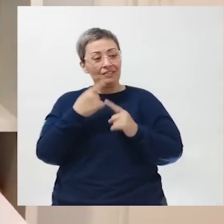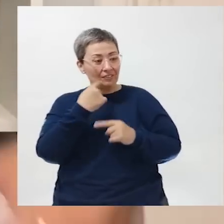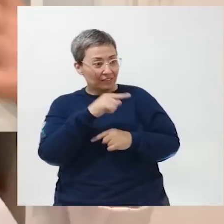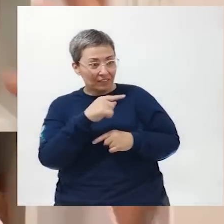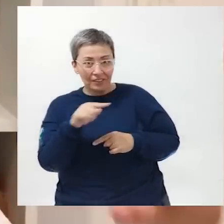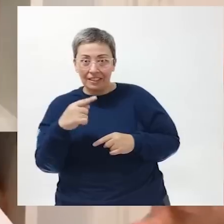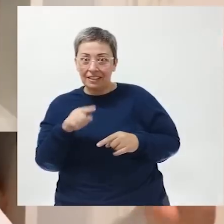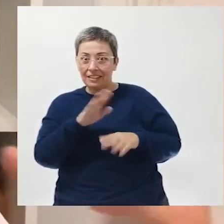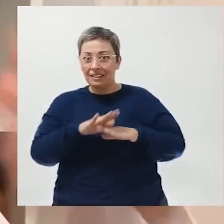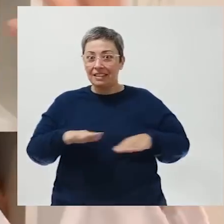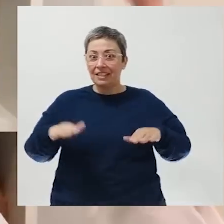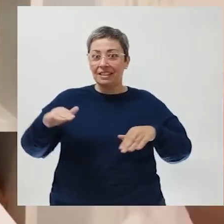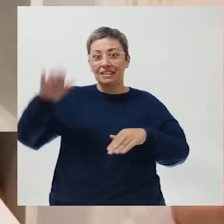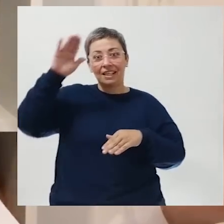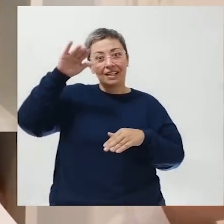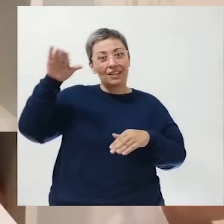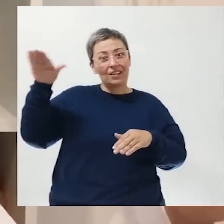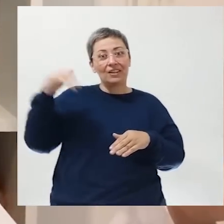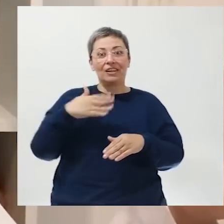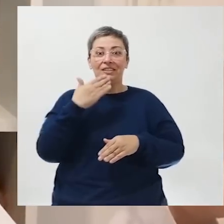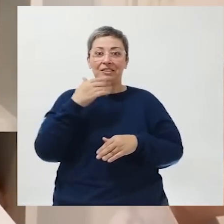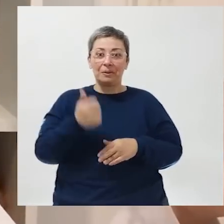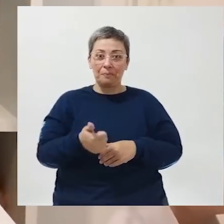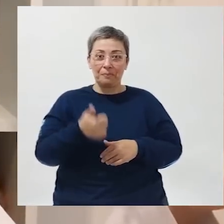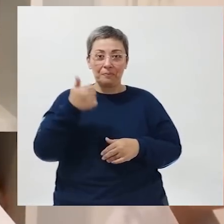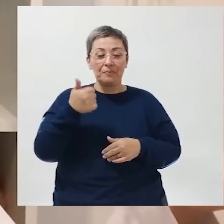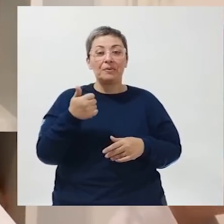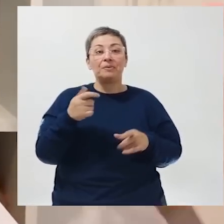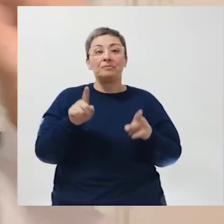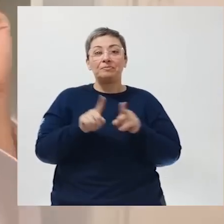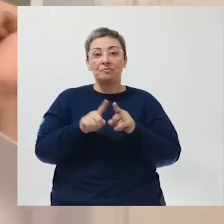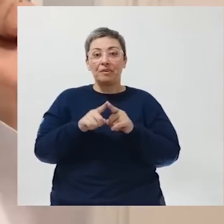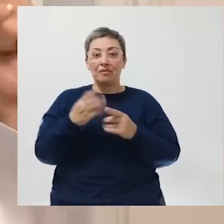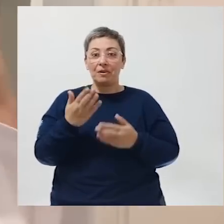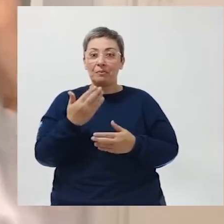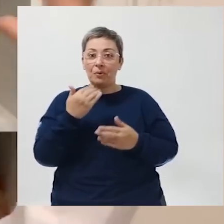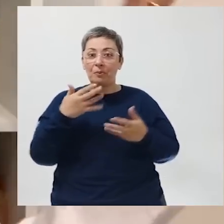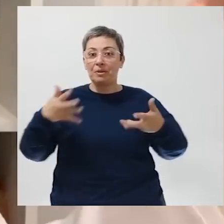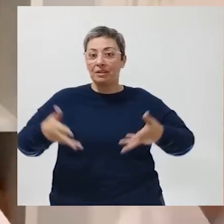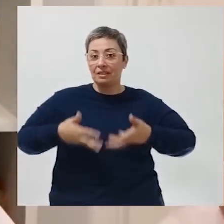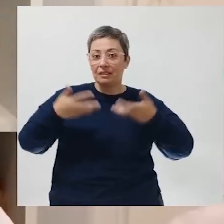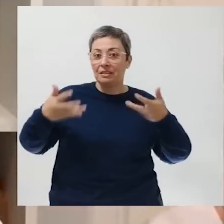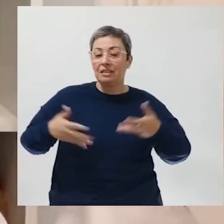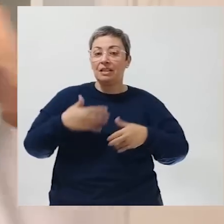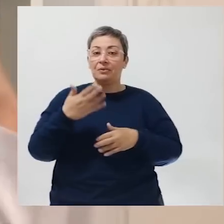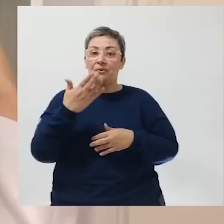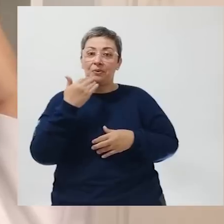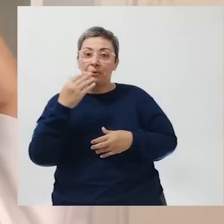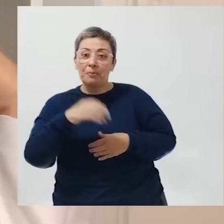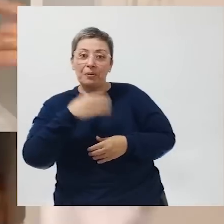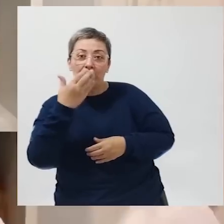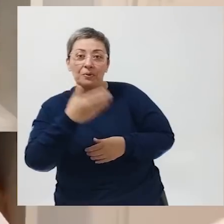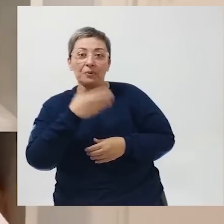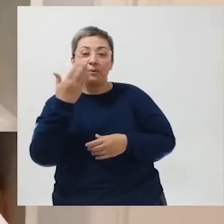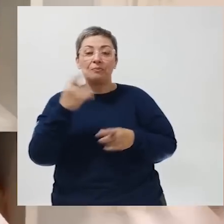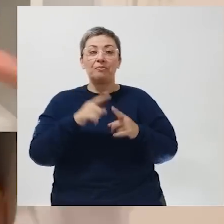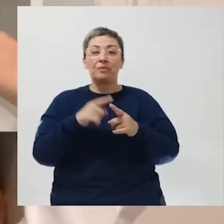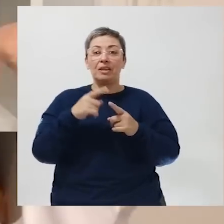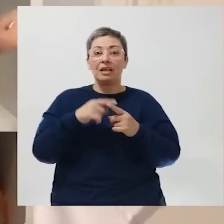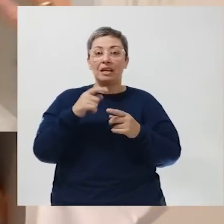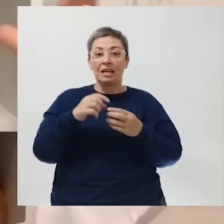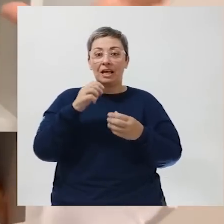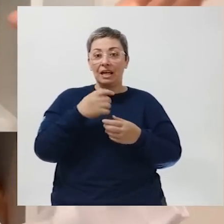que vê as crianças e os adultos se alimentando melhor. Então vamos comer salada, vamos comer